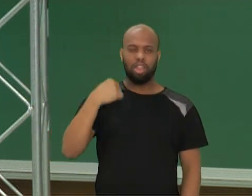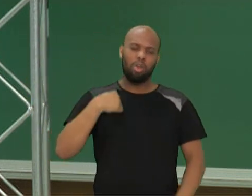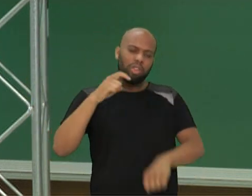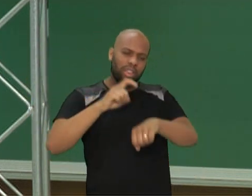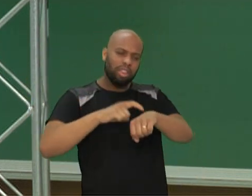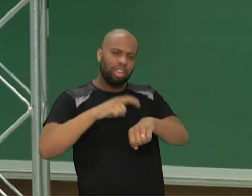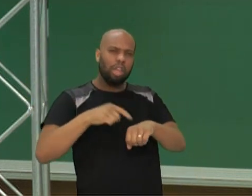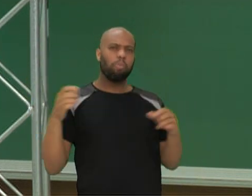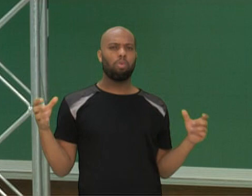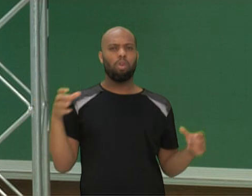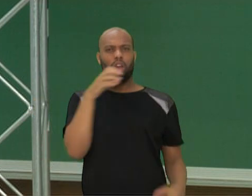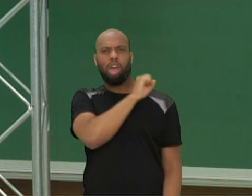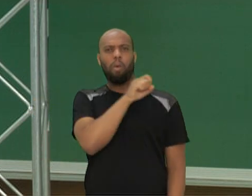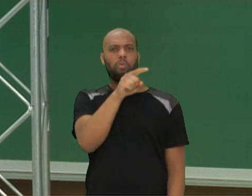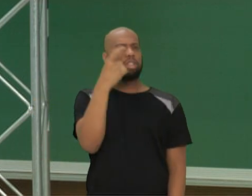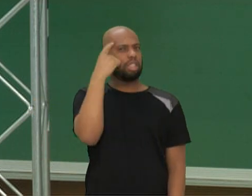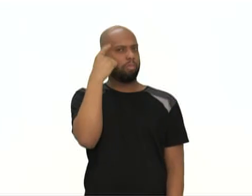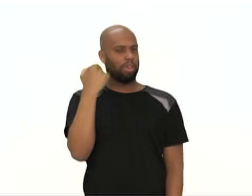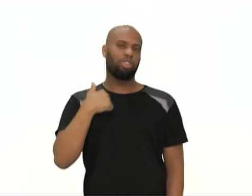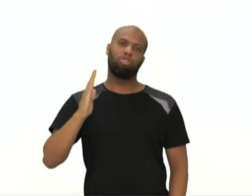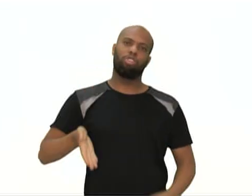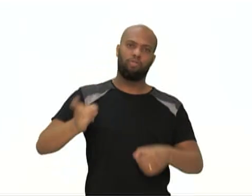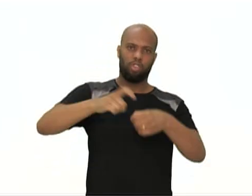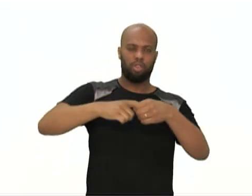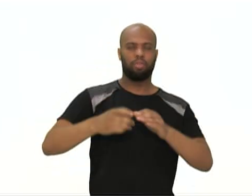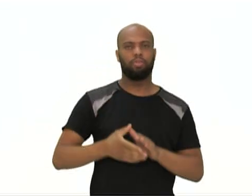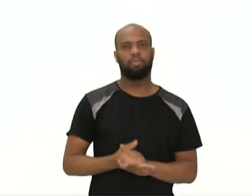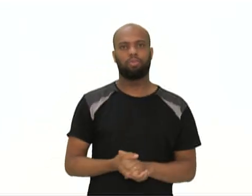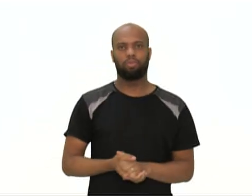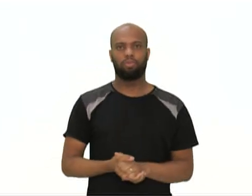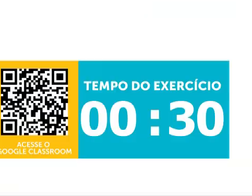um tempo bem curto para você pensar um pouquinho sobre isso.